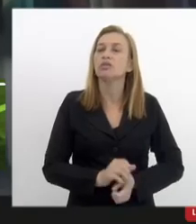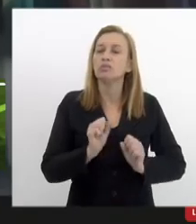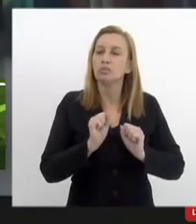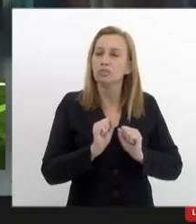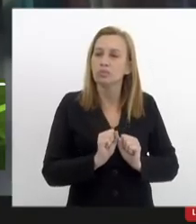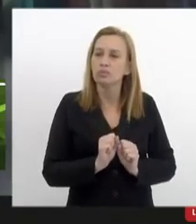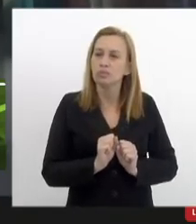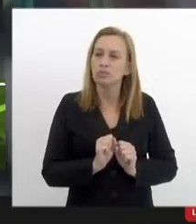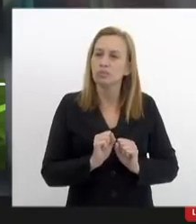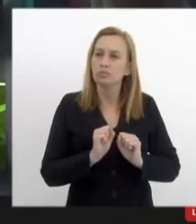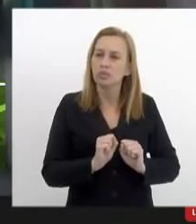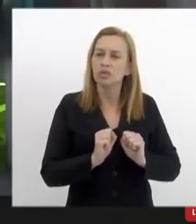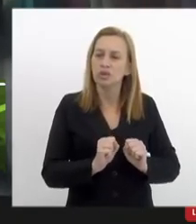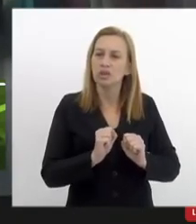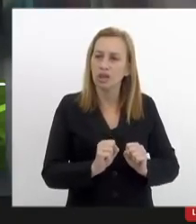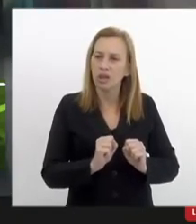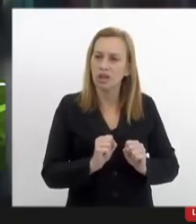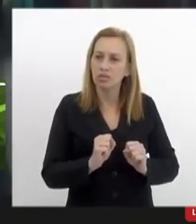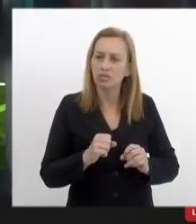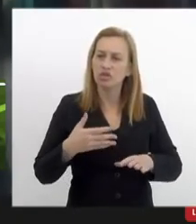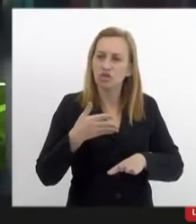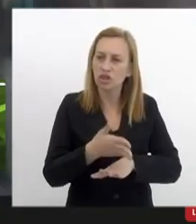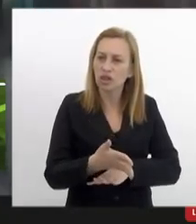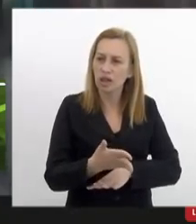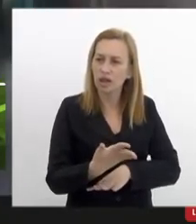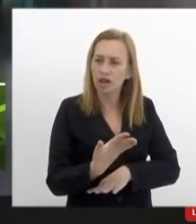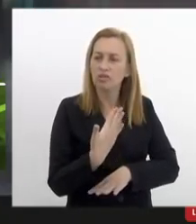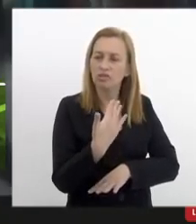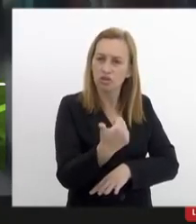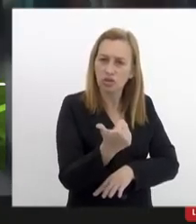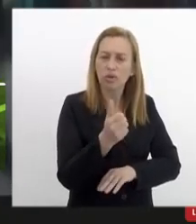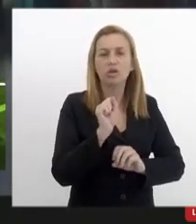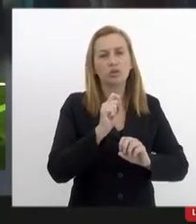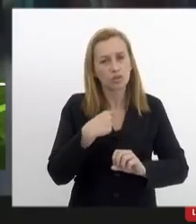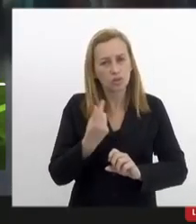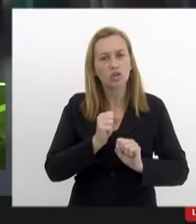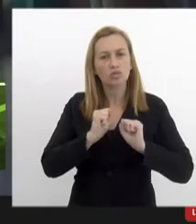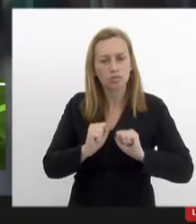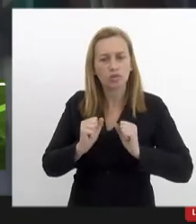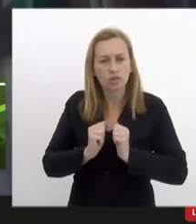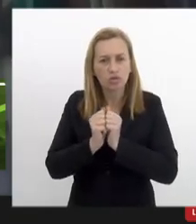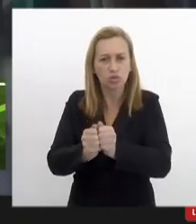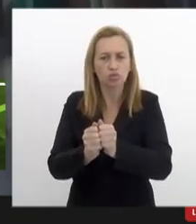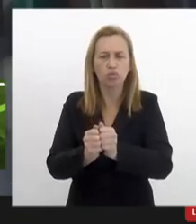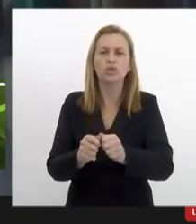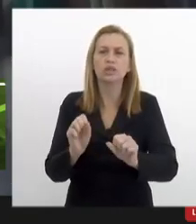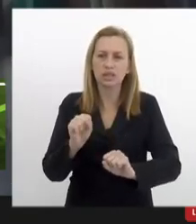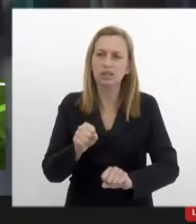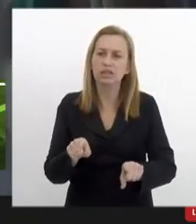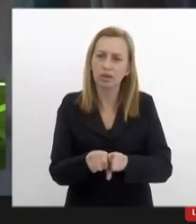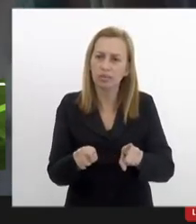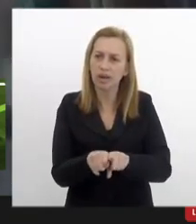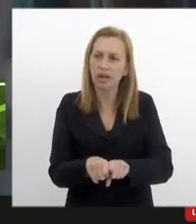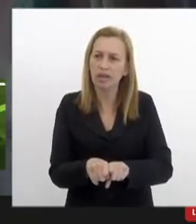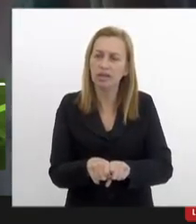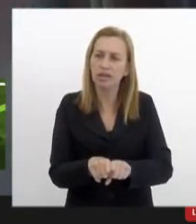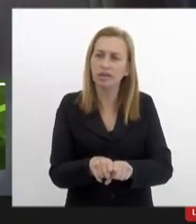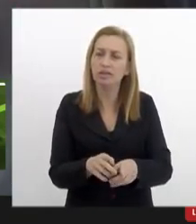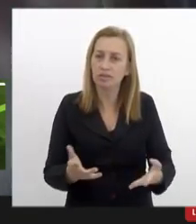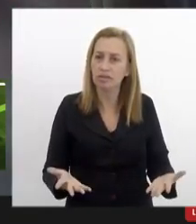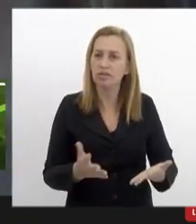puderem chegar até nós com demandas, naquilo que for possível, a gente vai estar junto. essa procura não